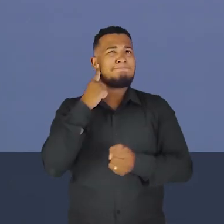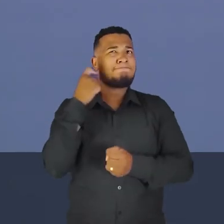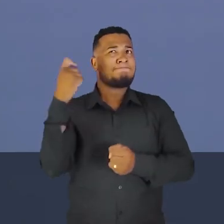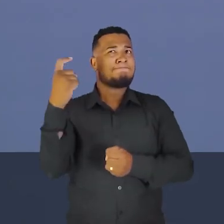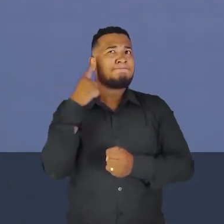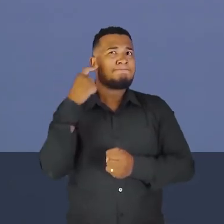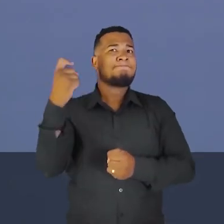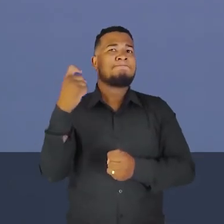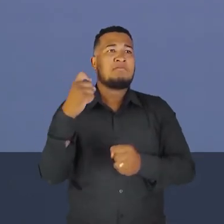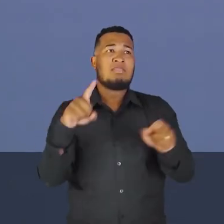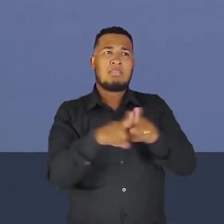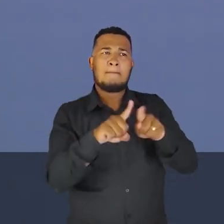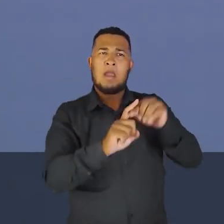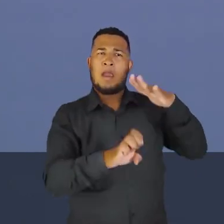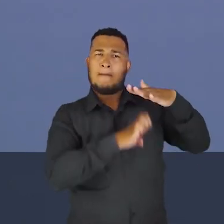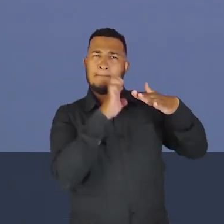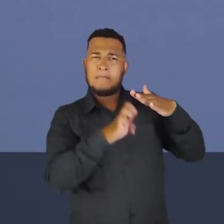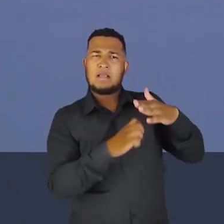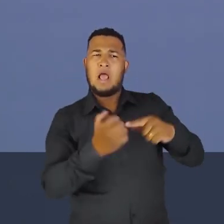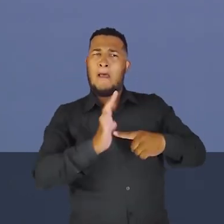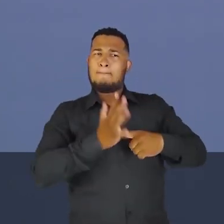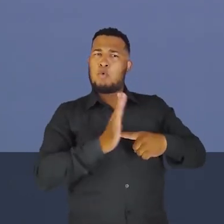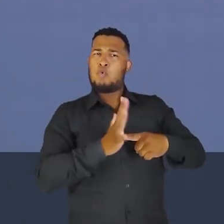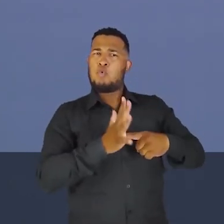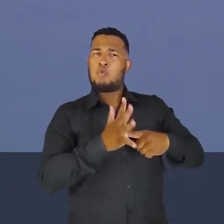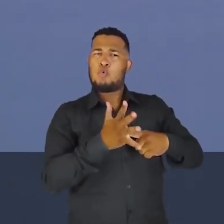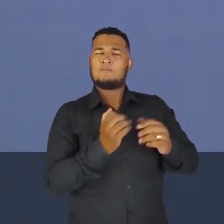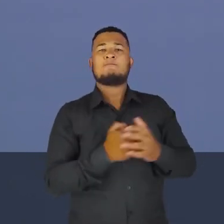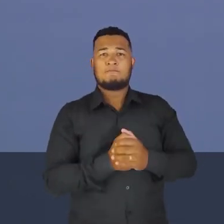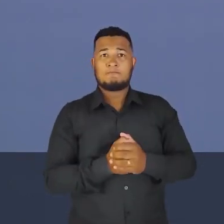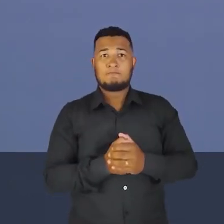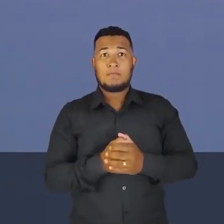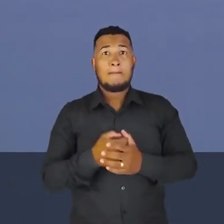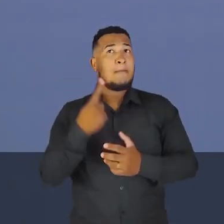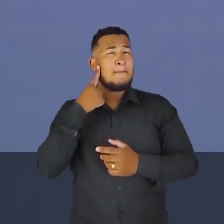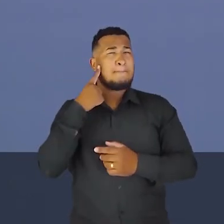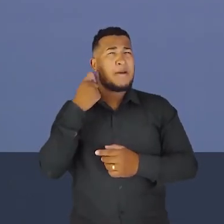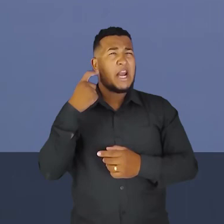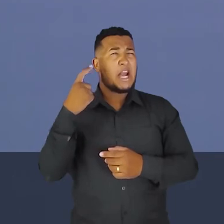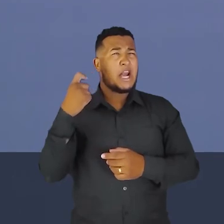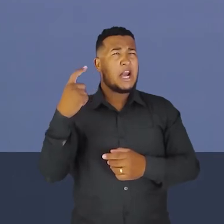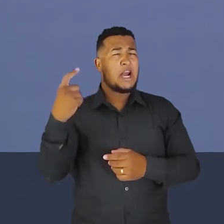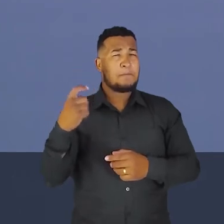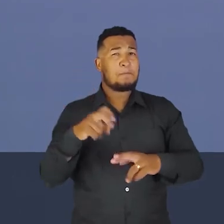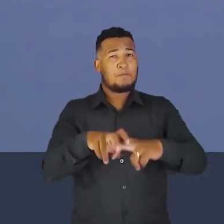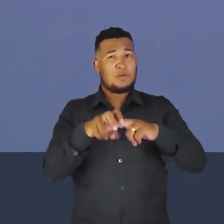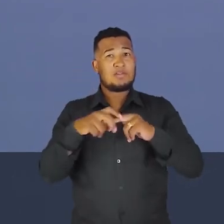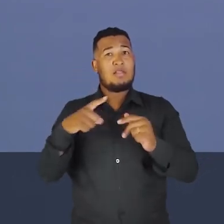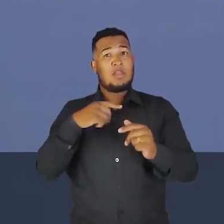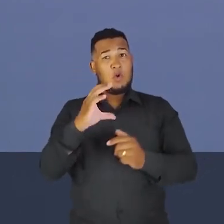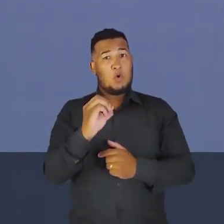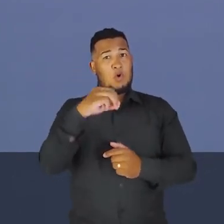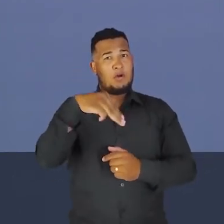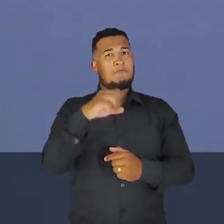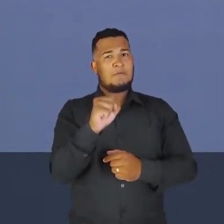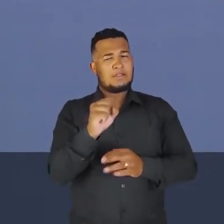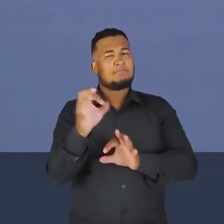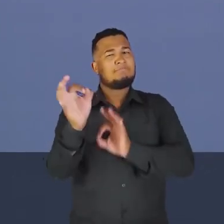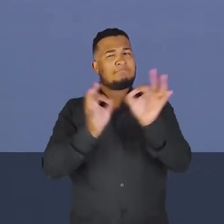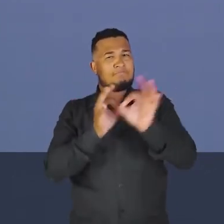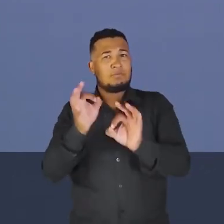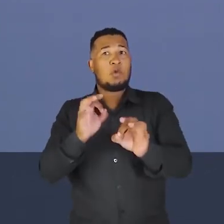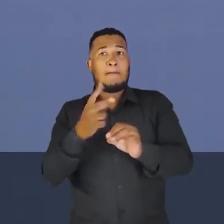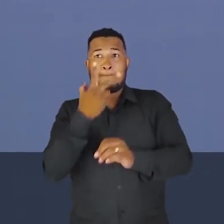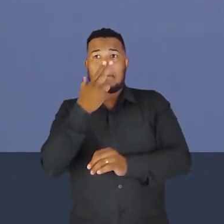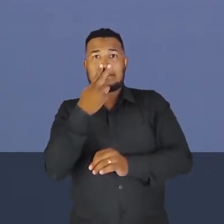de empresas, de maquinários. Essa poluição sonora, né, de acordo com a Organização Mundial de Saúde, ela não